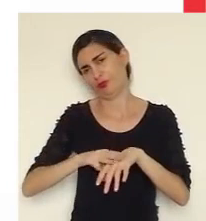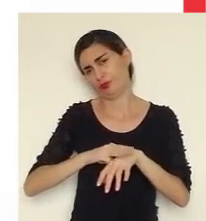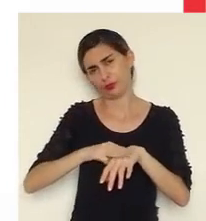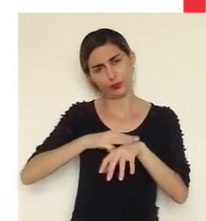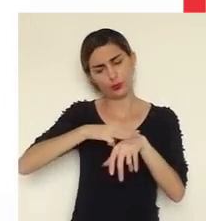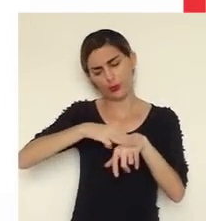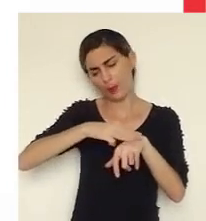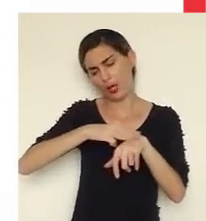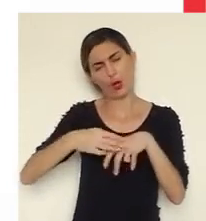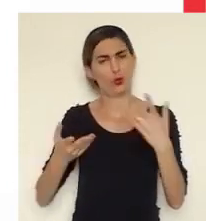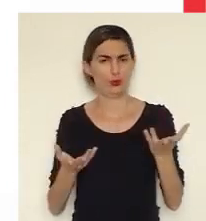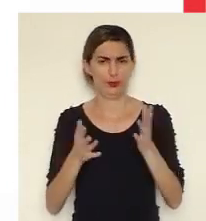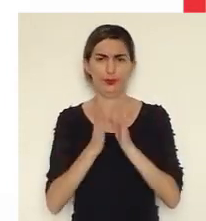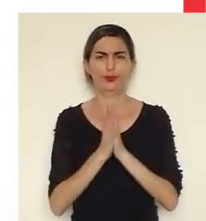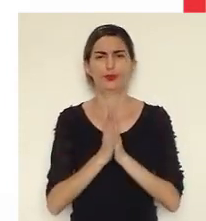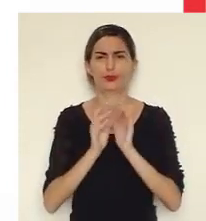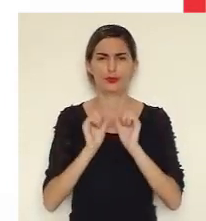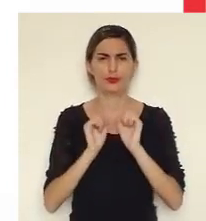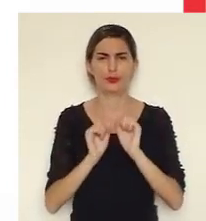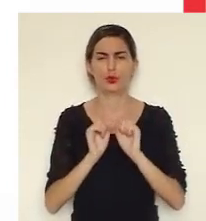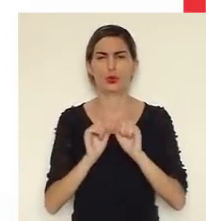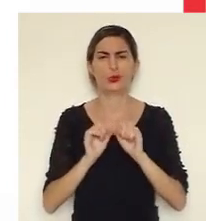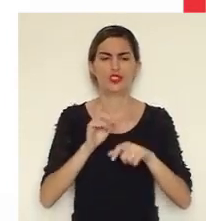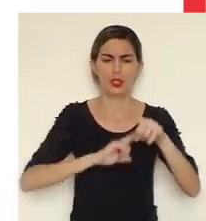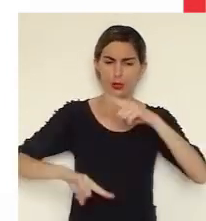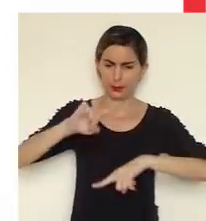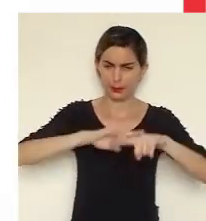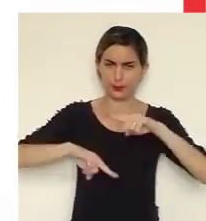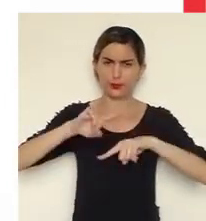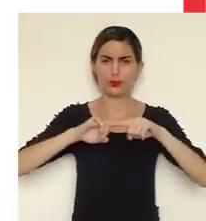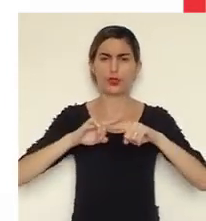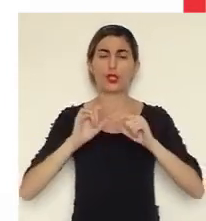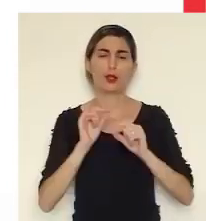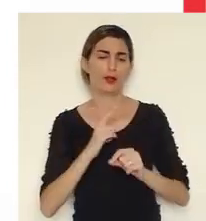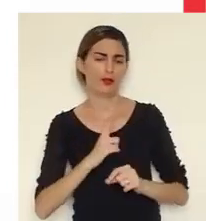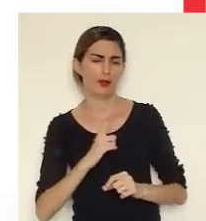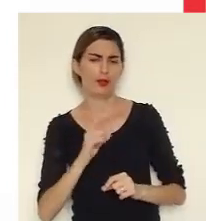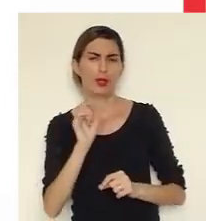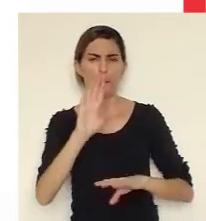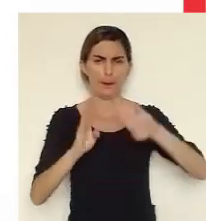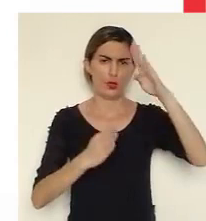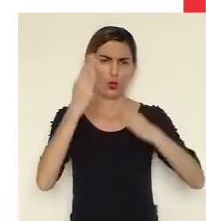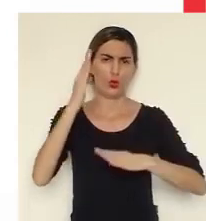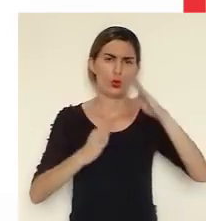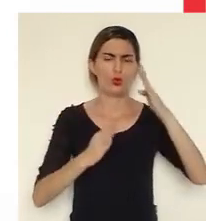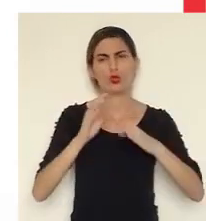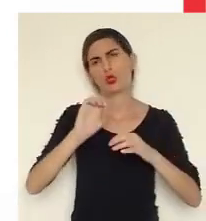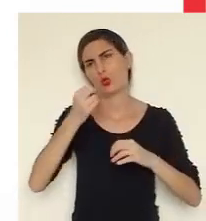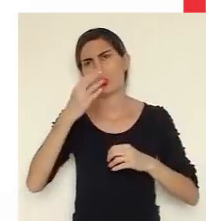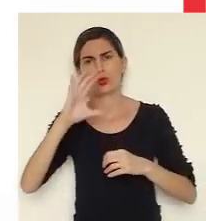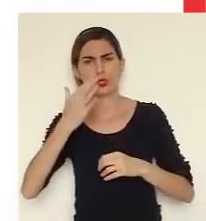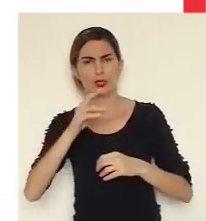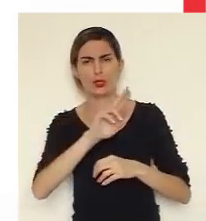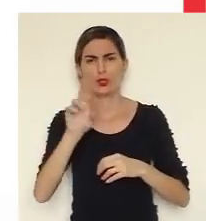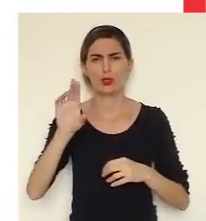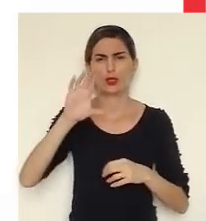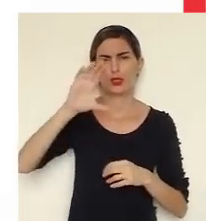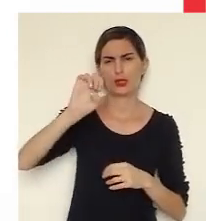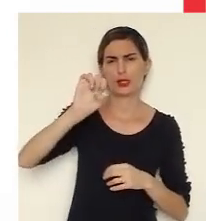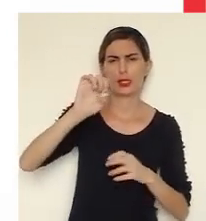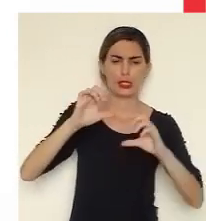ou castanha. A cor cinzenta, ela que ela é dominante, a gente tem na biologia ou na ciência, a gente